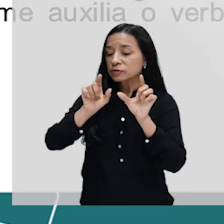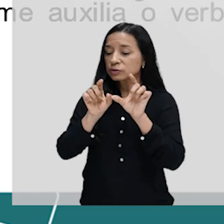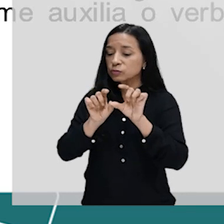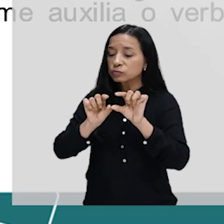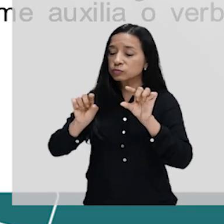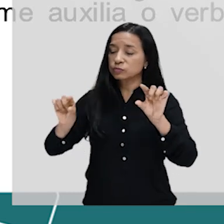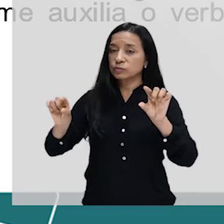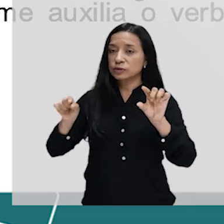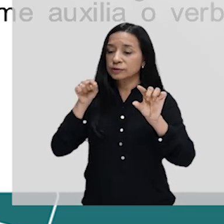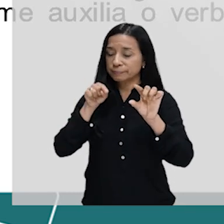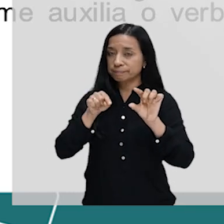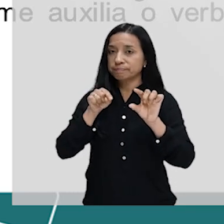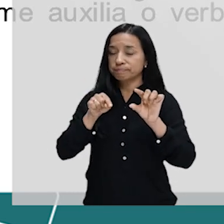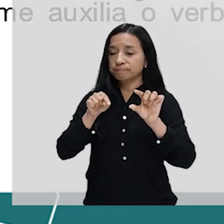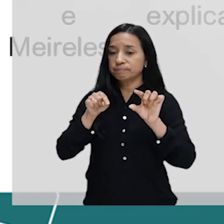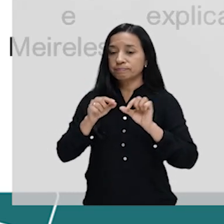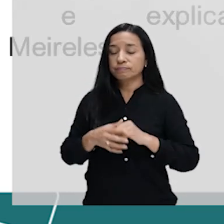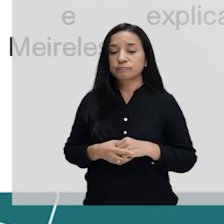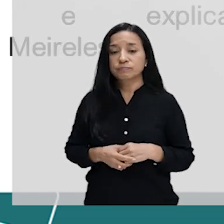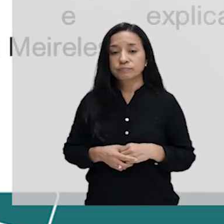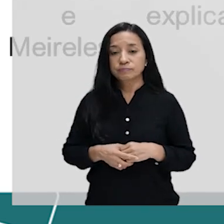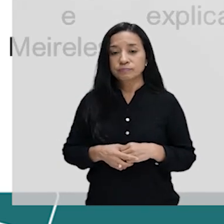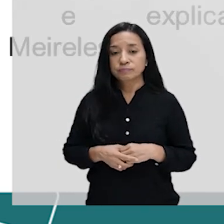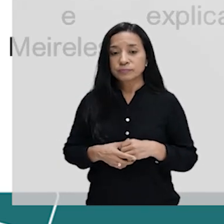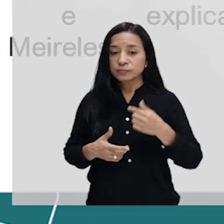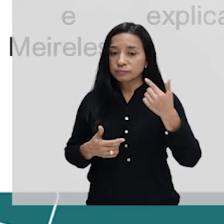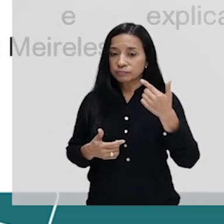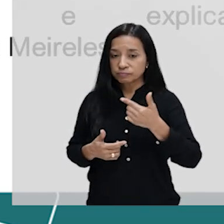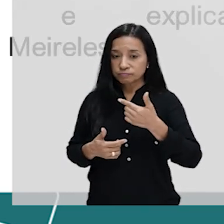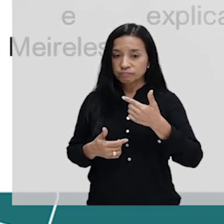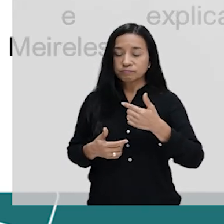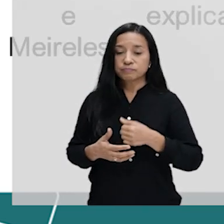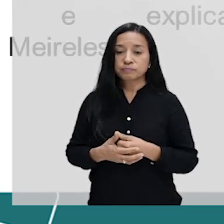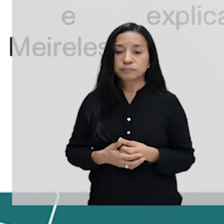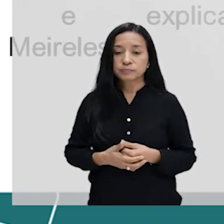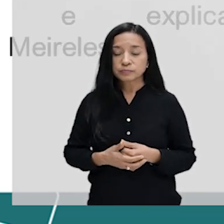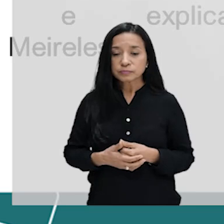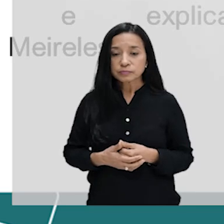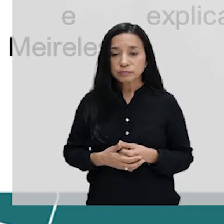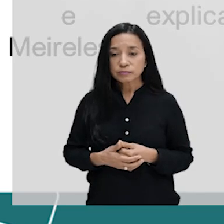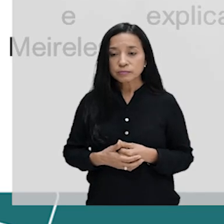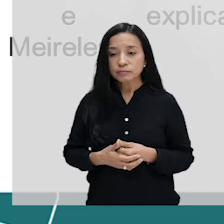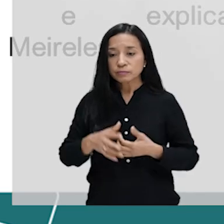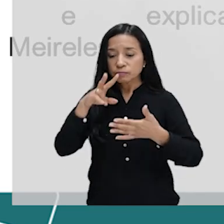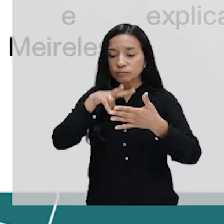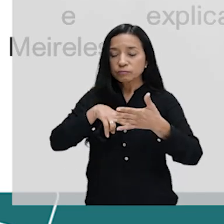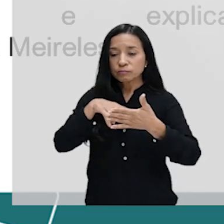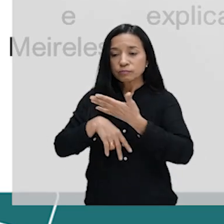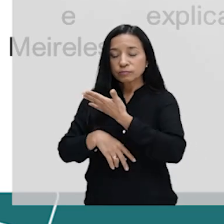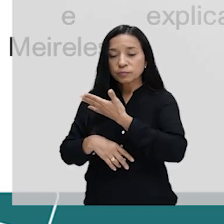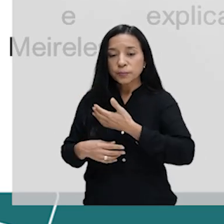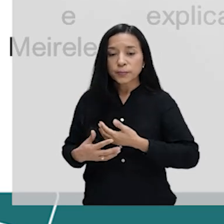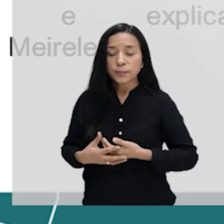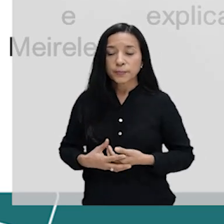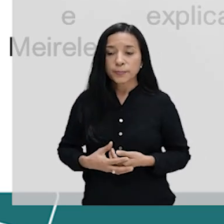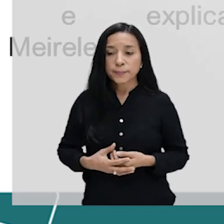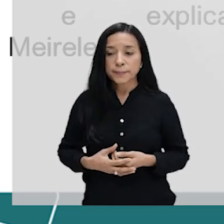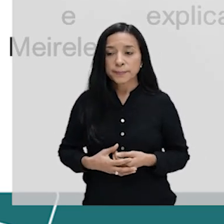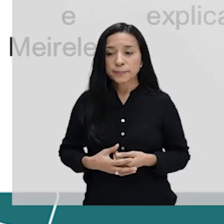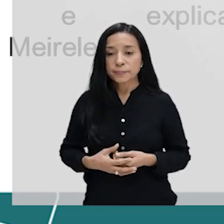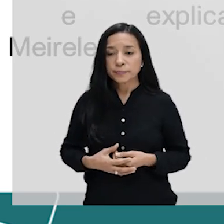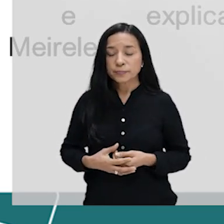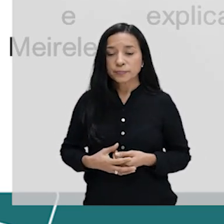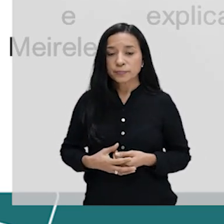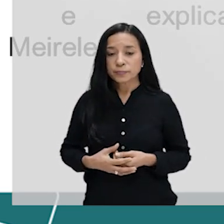oração. Os pronomes pessoais do caso reto são aqueles que têm a função de sujeito ou de predicativo do